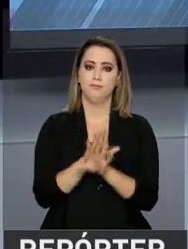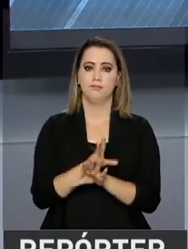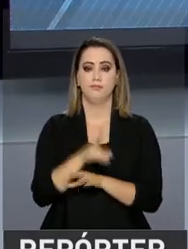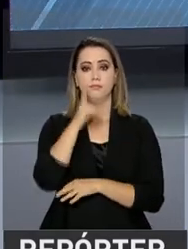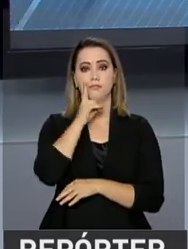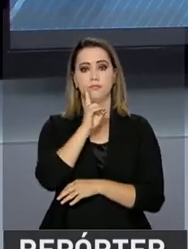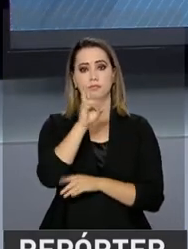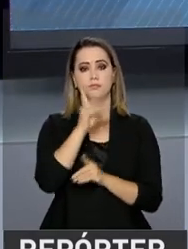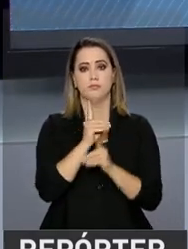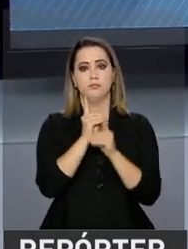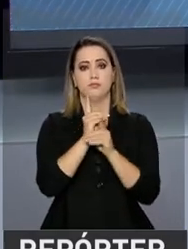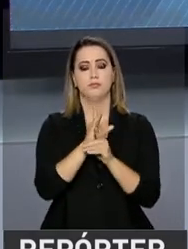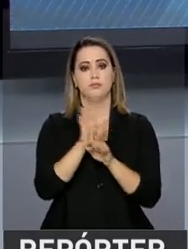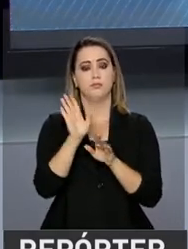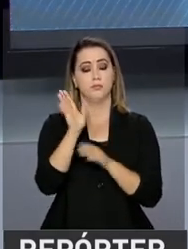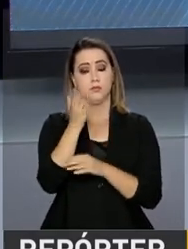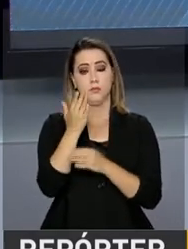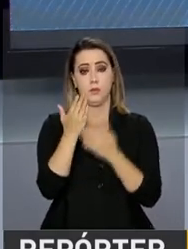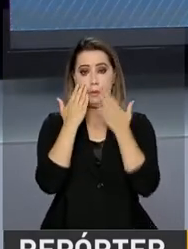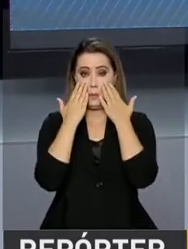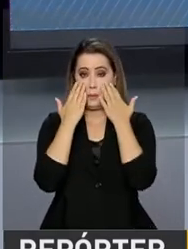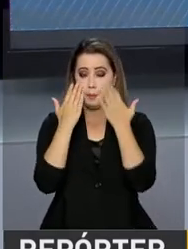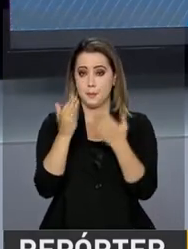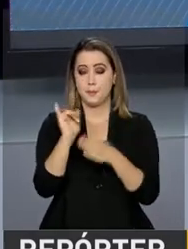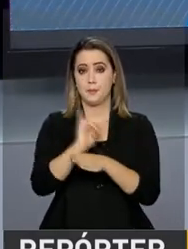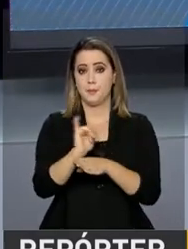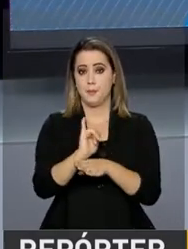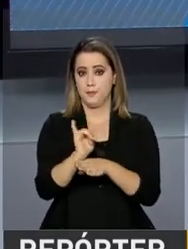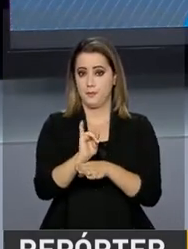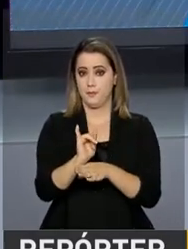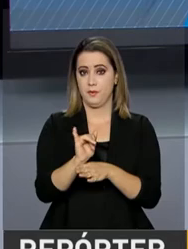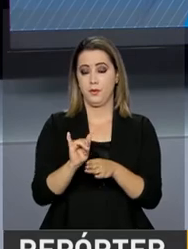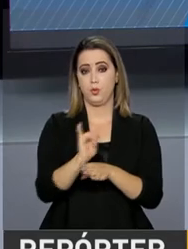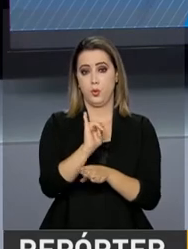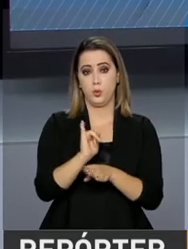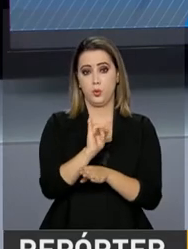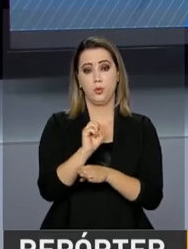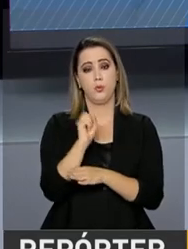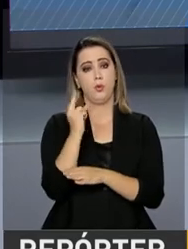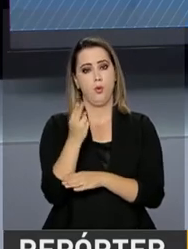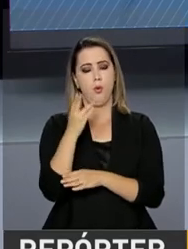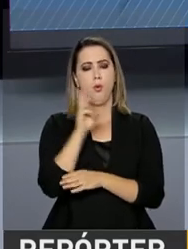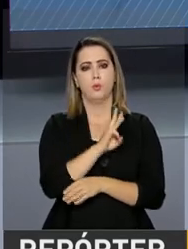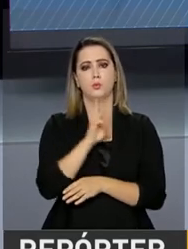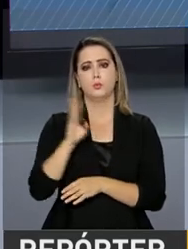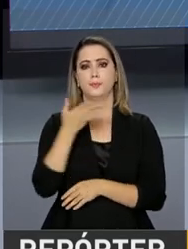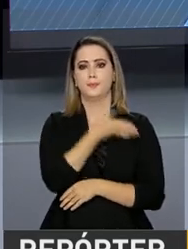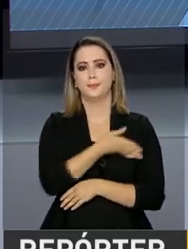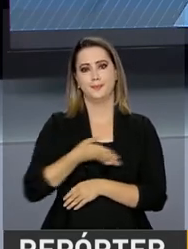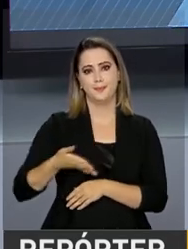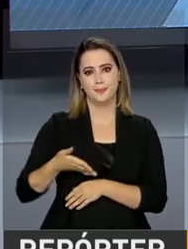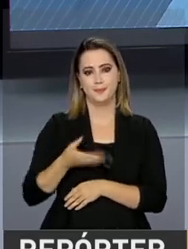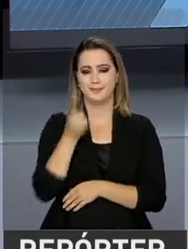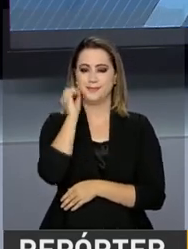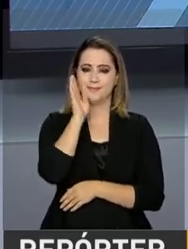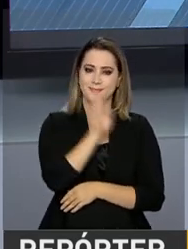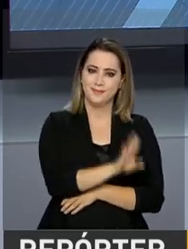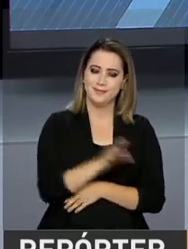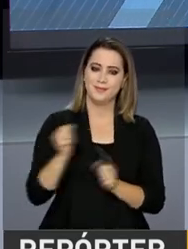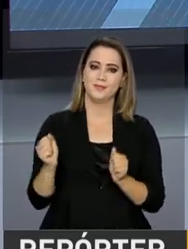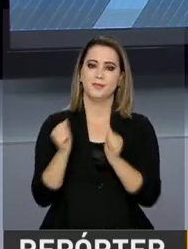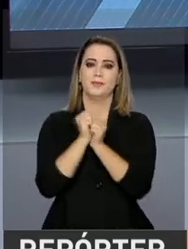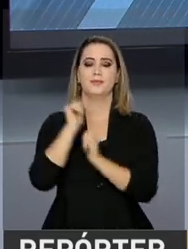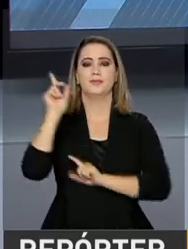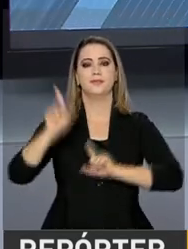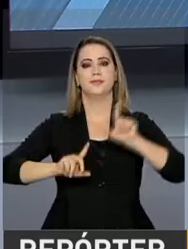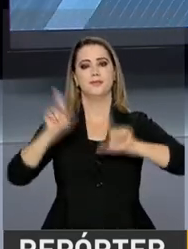você encontra as reportagens completas em nosso canal no youtube ou então na página da nbr na internet uma boa tarde pra você